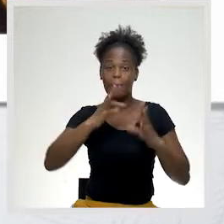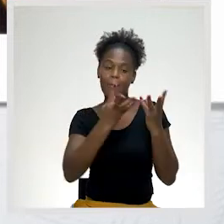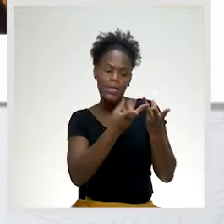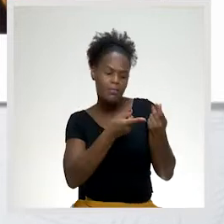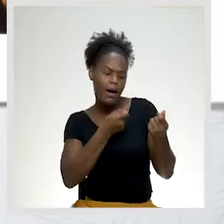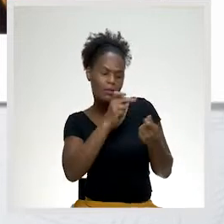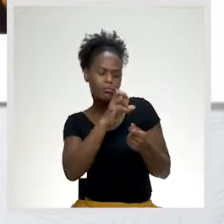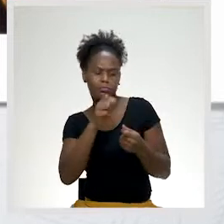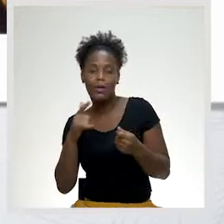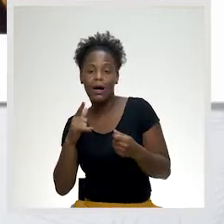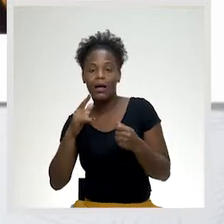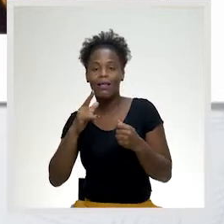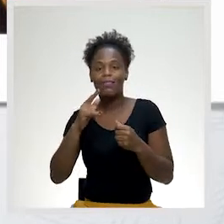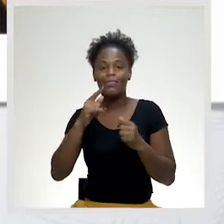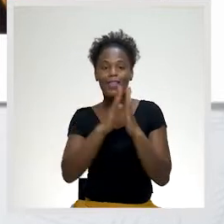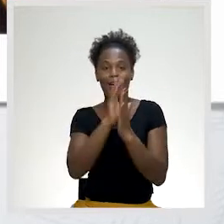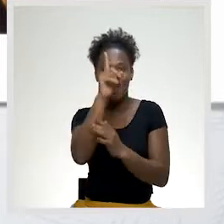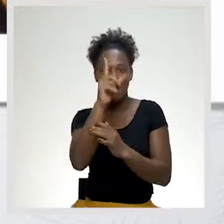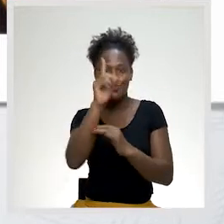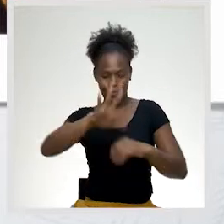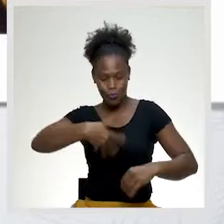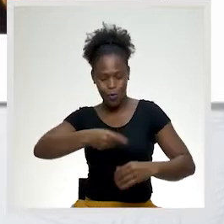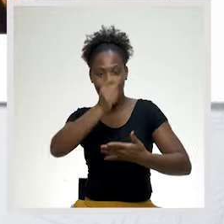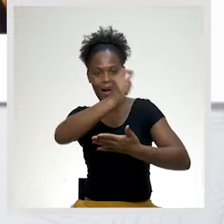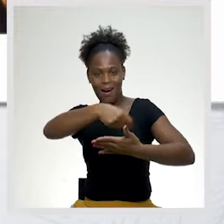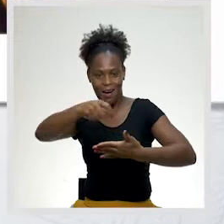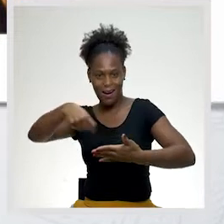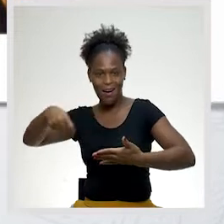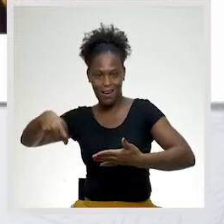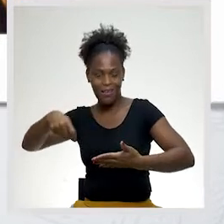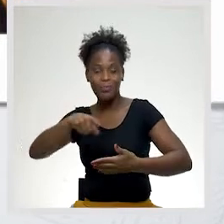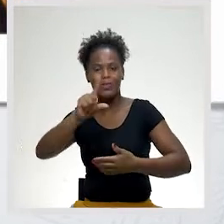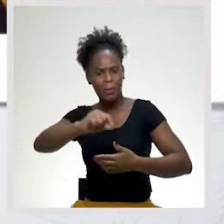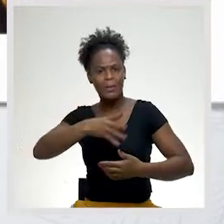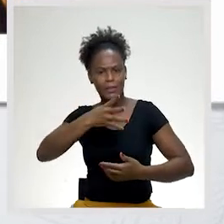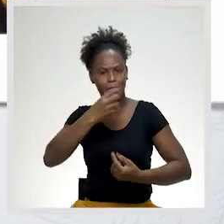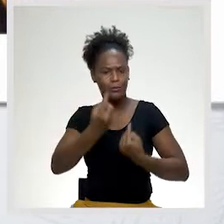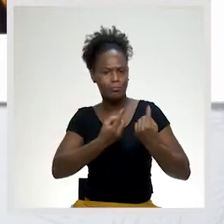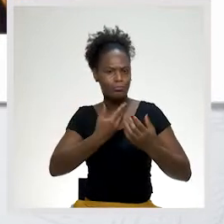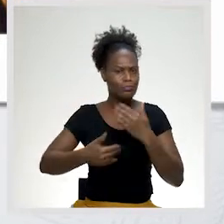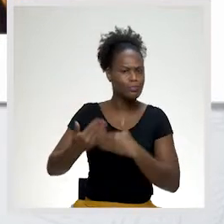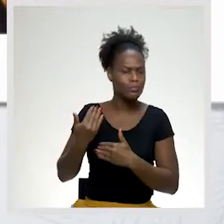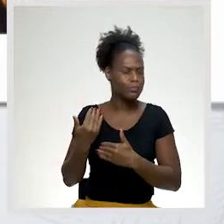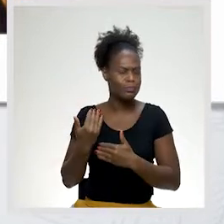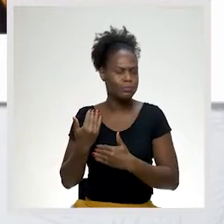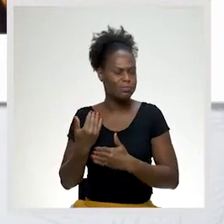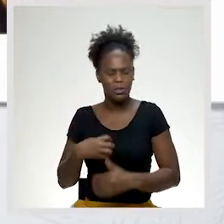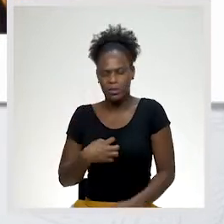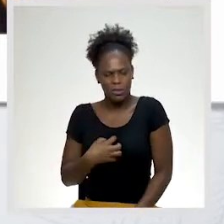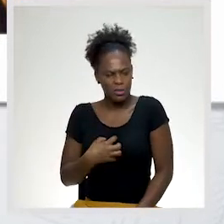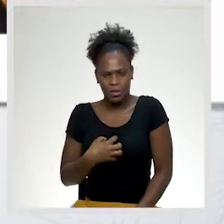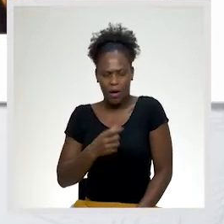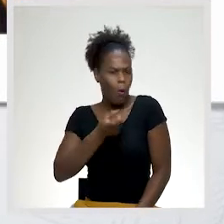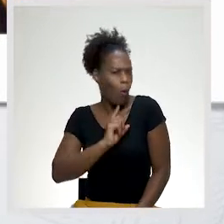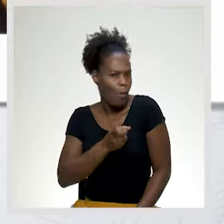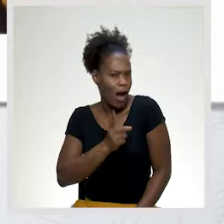qual Deus escreveu o mundo. Também chegou a afirmar certa vez: não me sinto obrigado